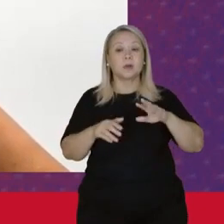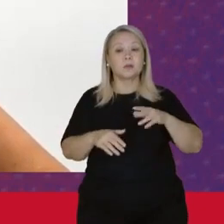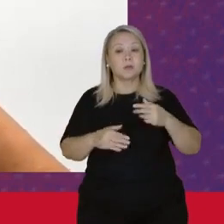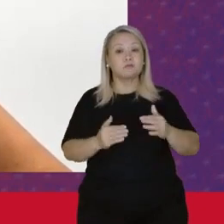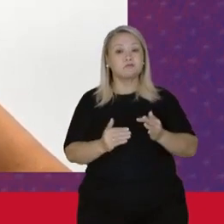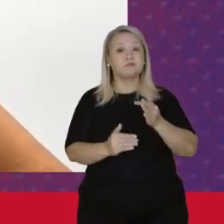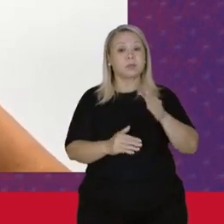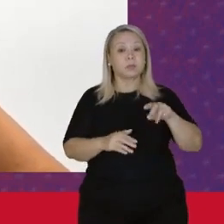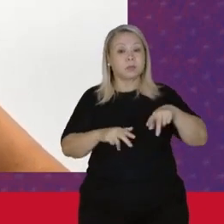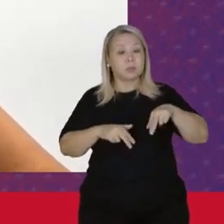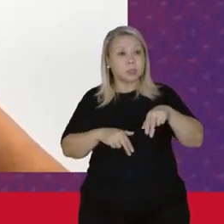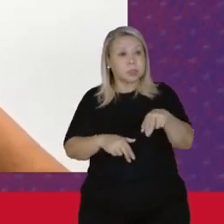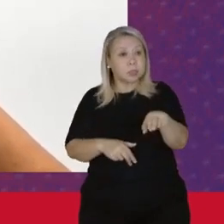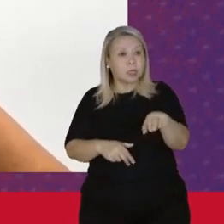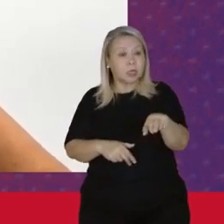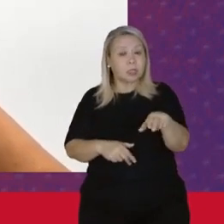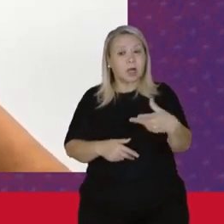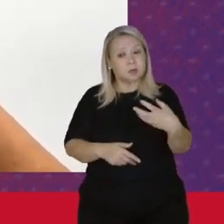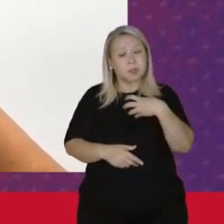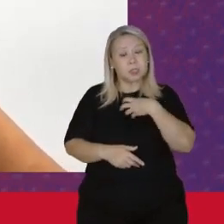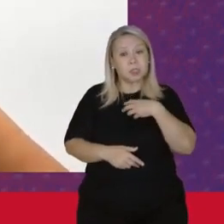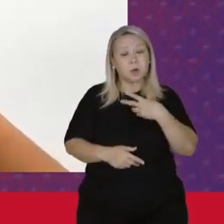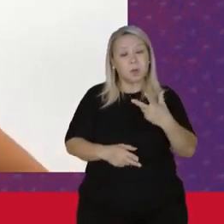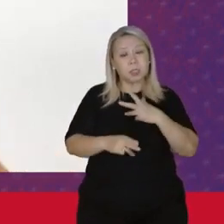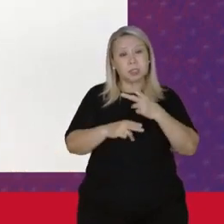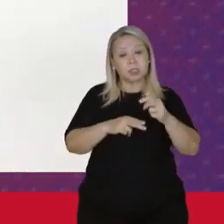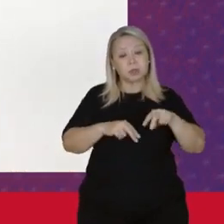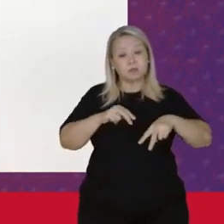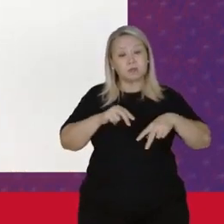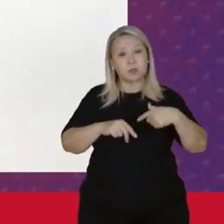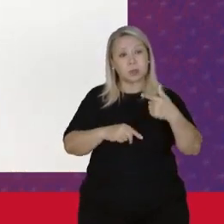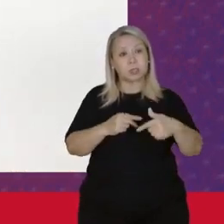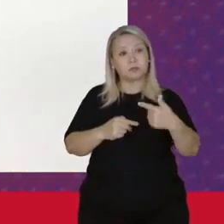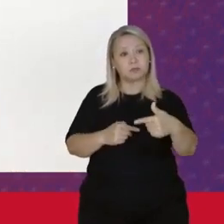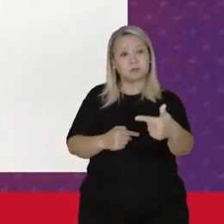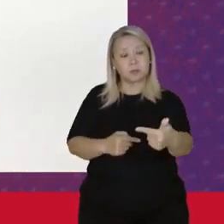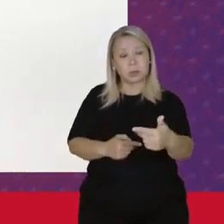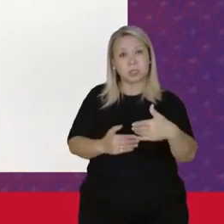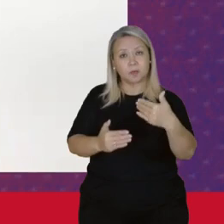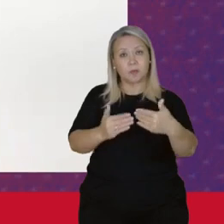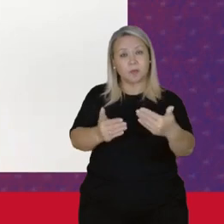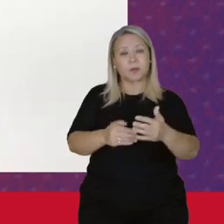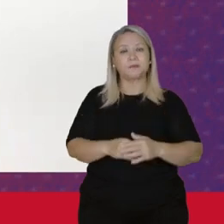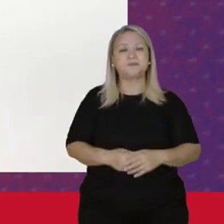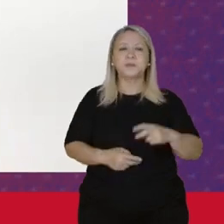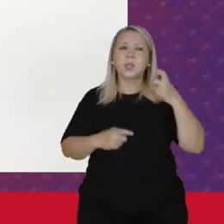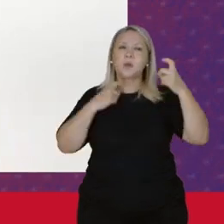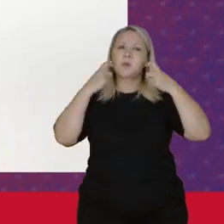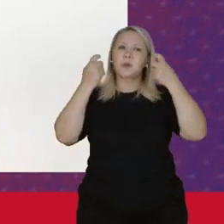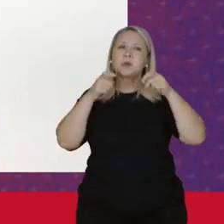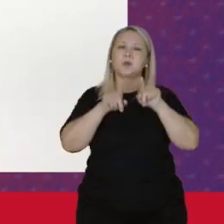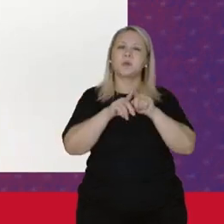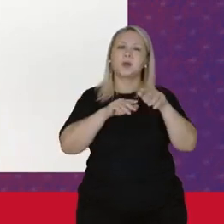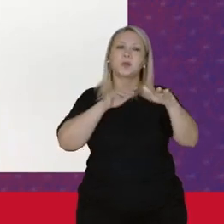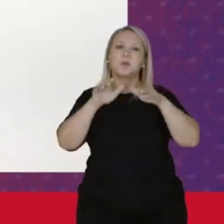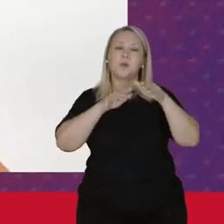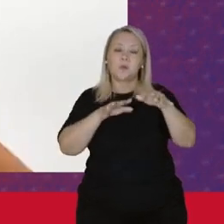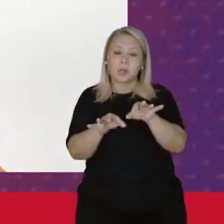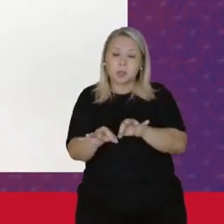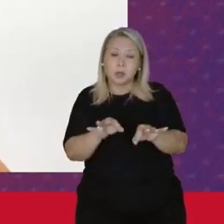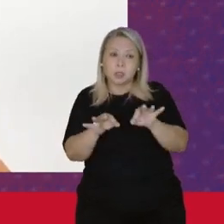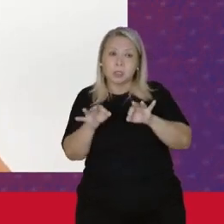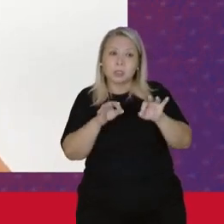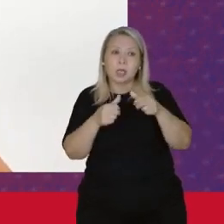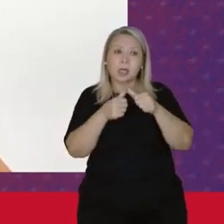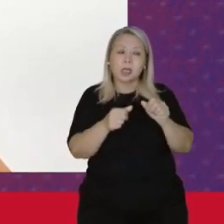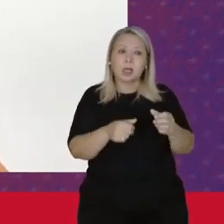nesse sentido e como a gente avança. E aí eu trago uma preocupação também. Eu acho que dos movimentos organizados, nós